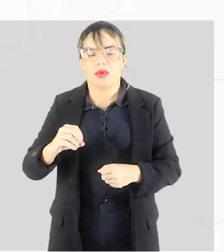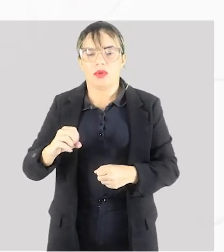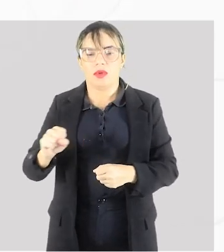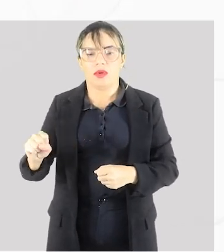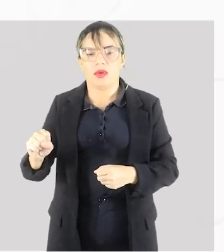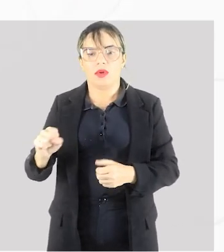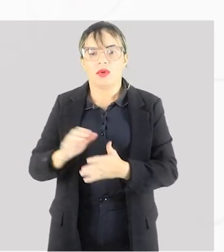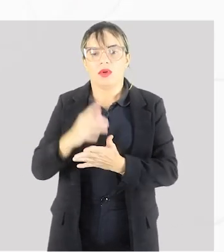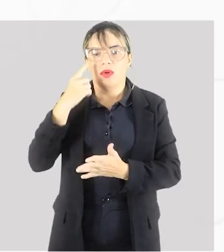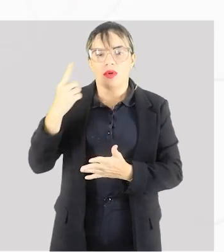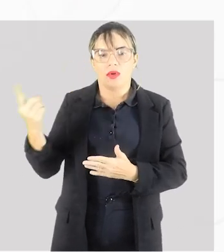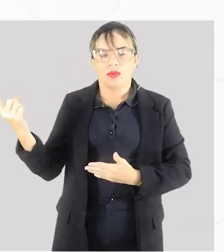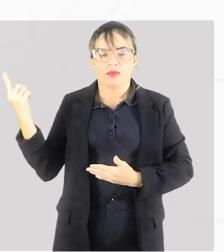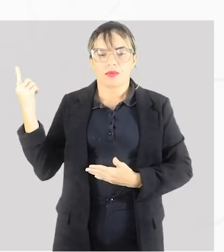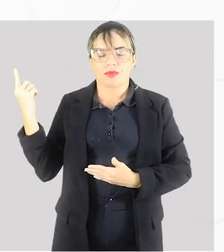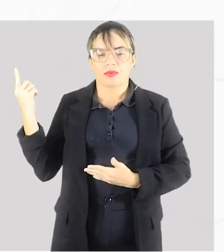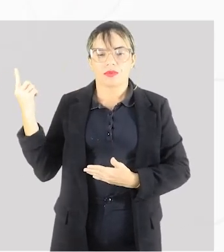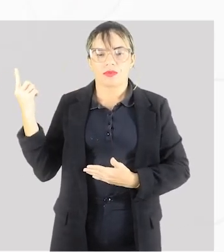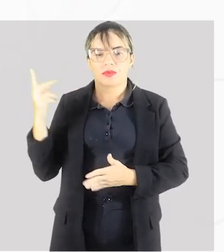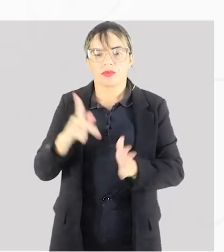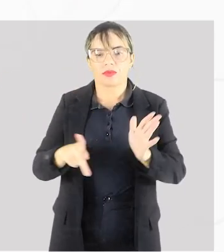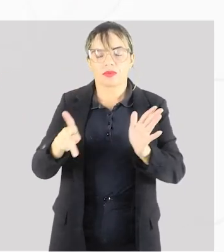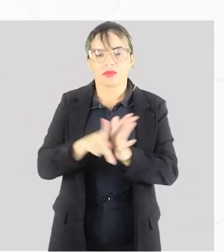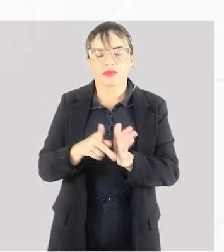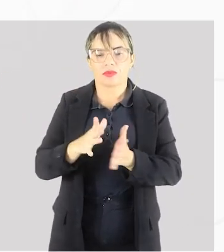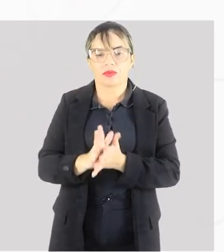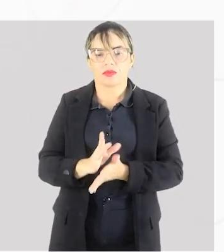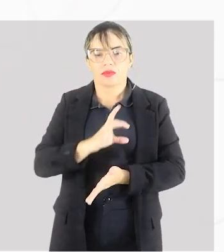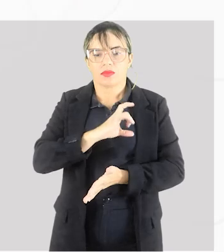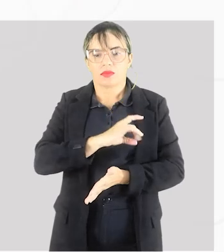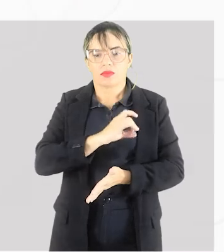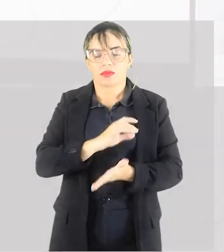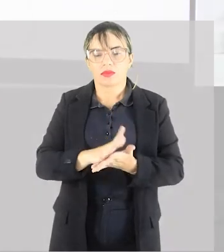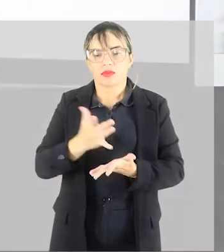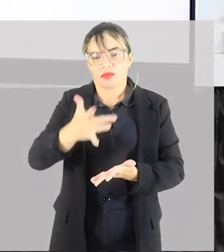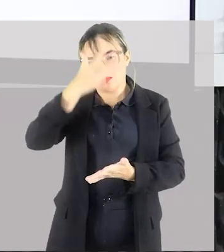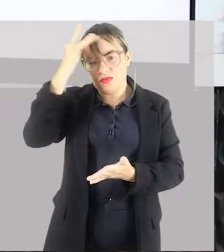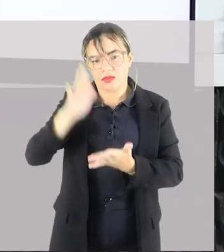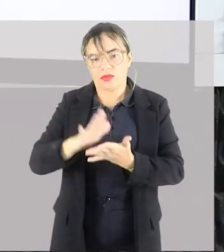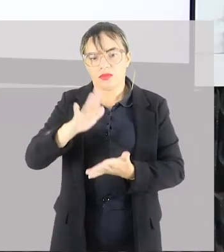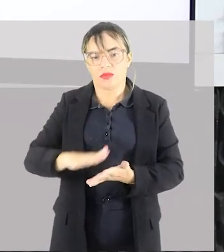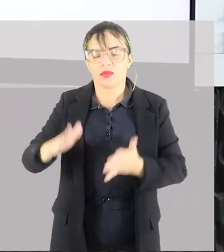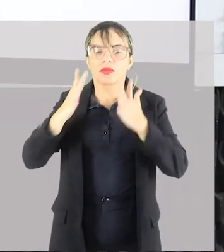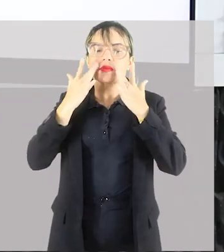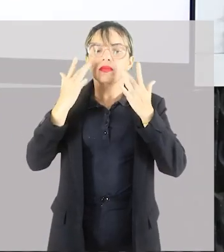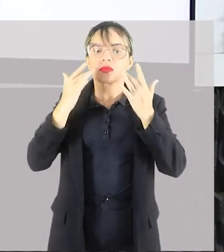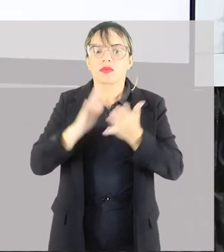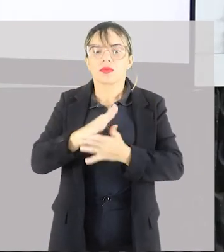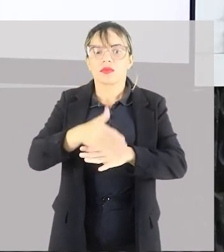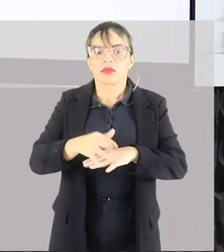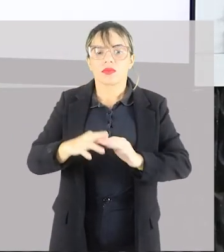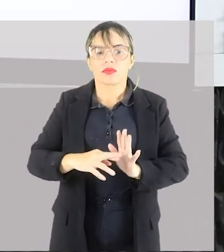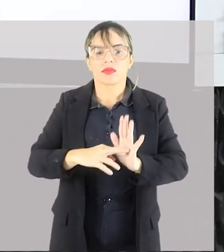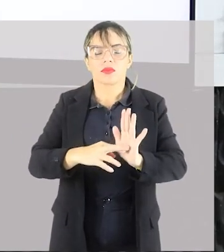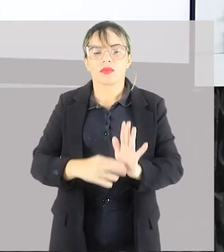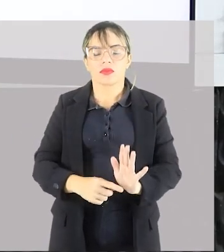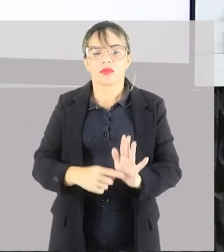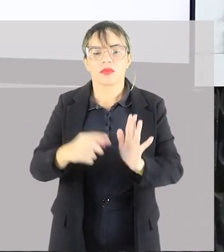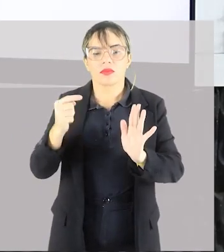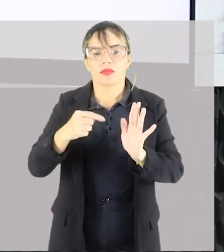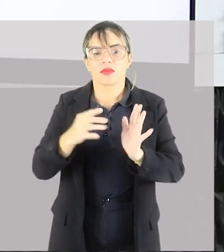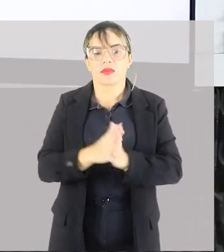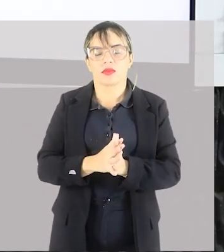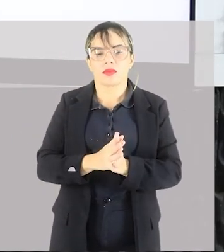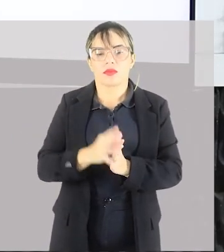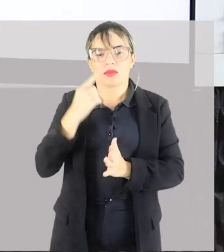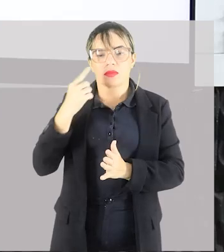da infância do artista. É uma instalação que apresenta uma densa teia de fios pretos que envolviam cadeiras velhas e um piano queimado.